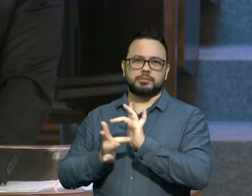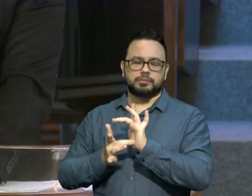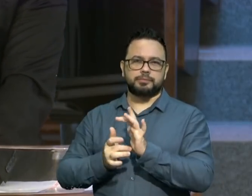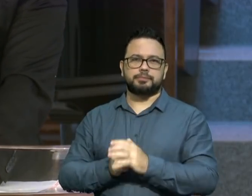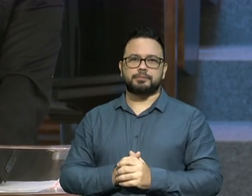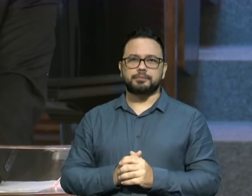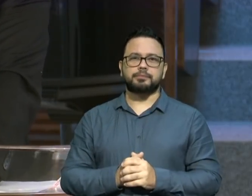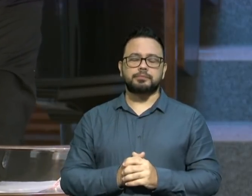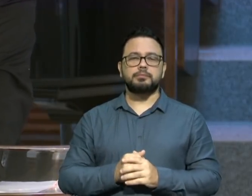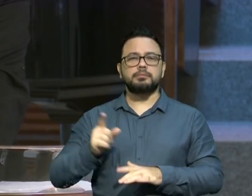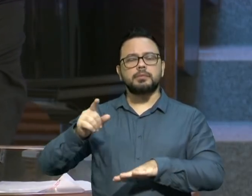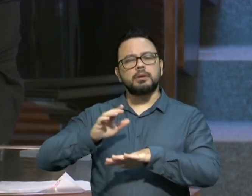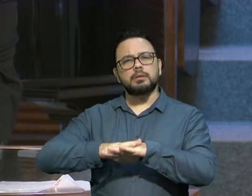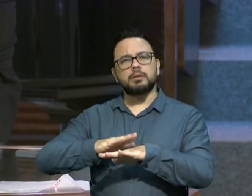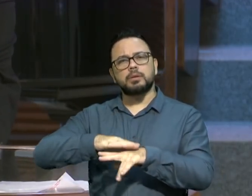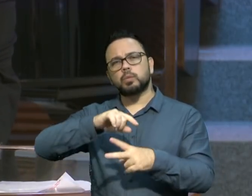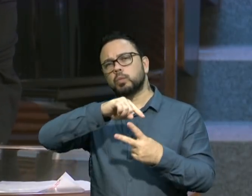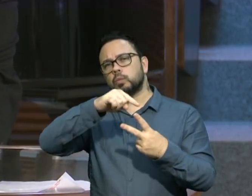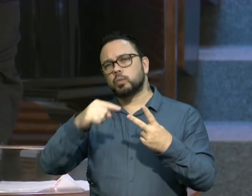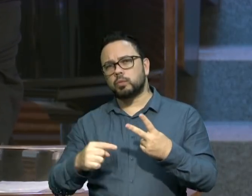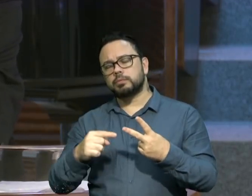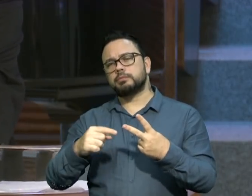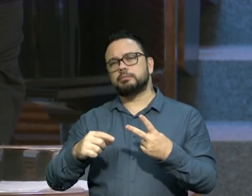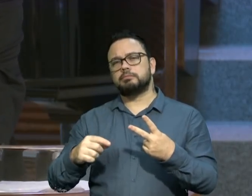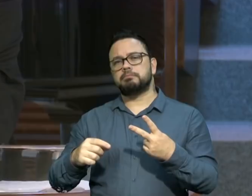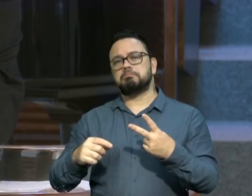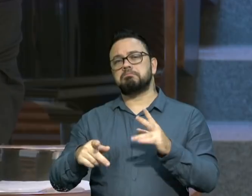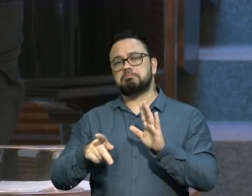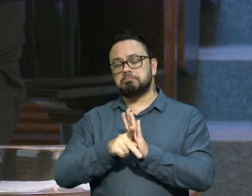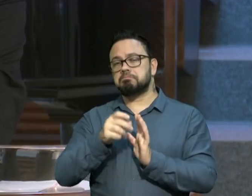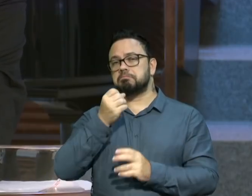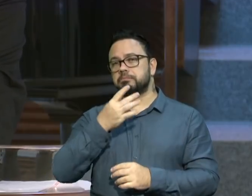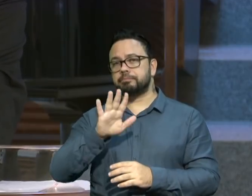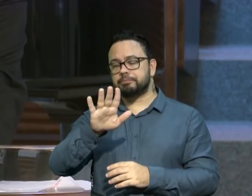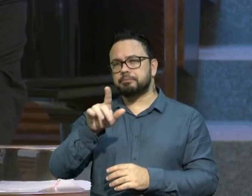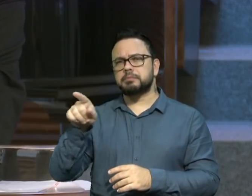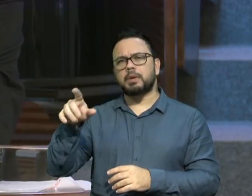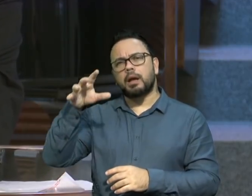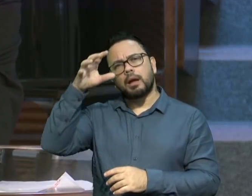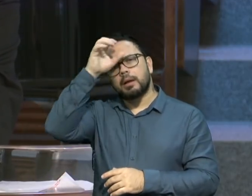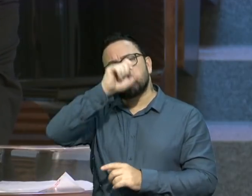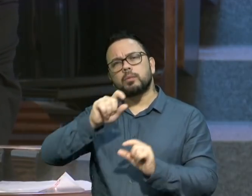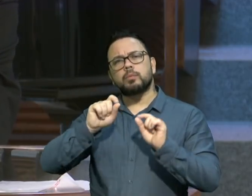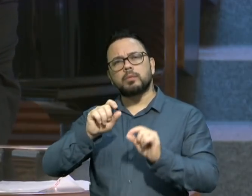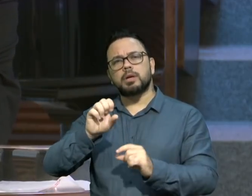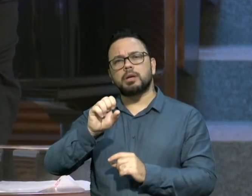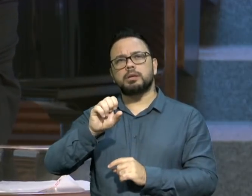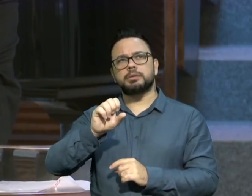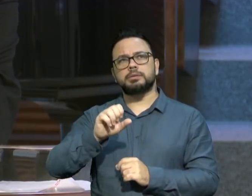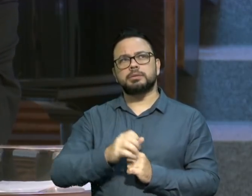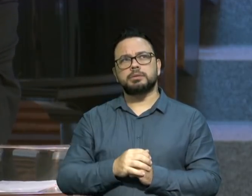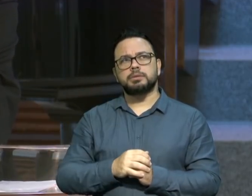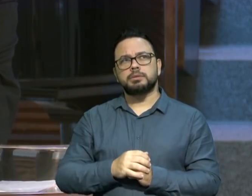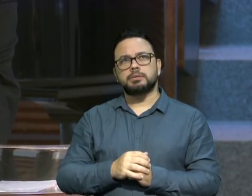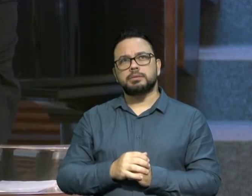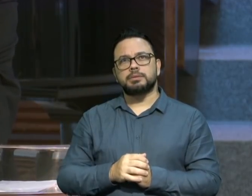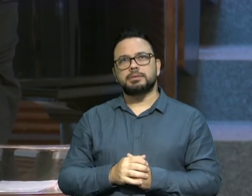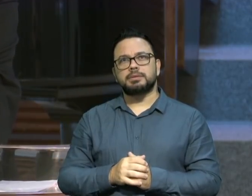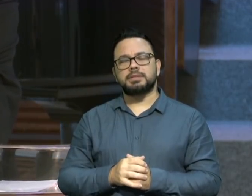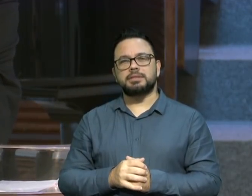ele então criou dois elementos essenciais Oi com quem que ela aprendeu isso com Sócrates que morreu no ano